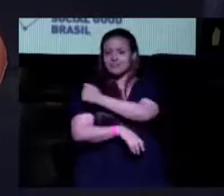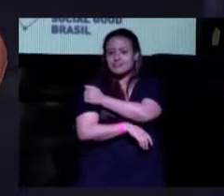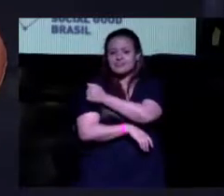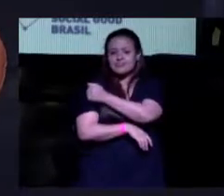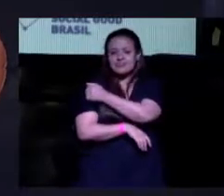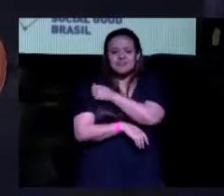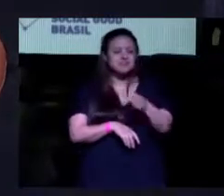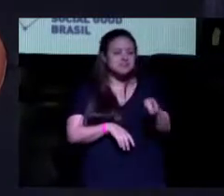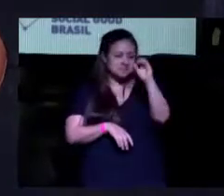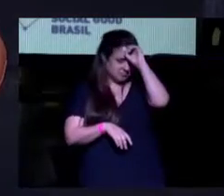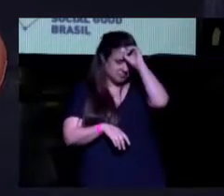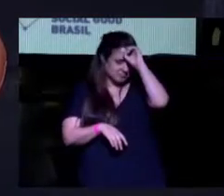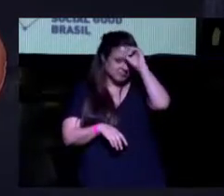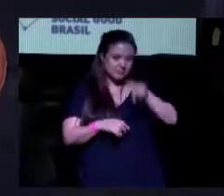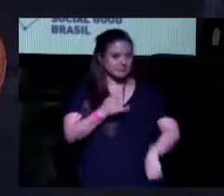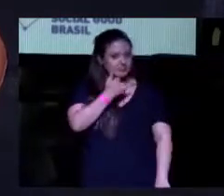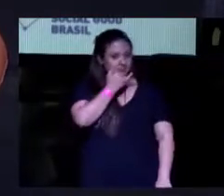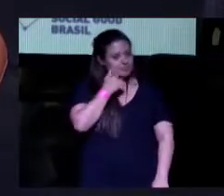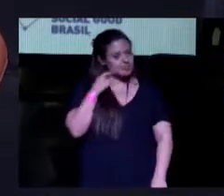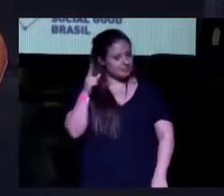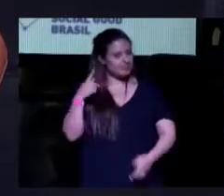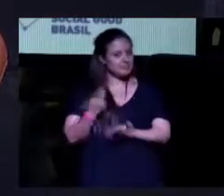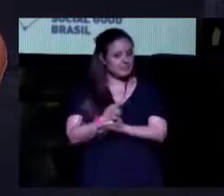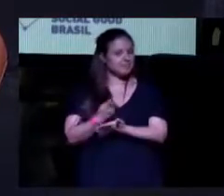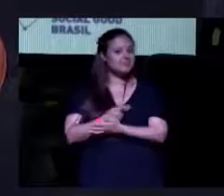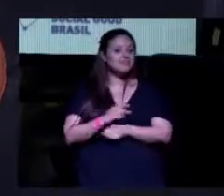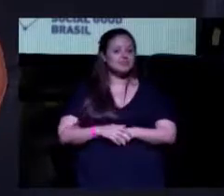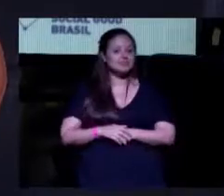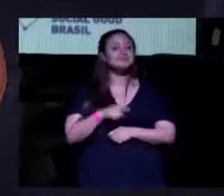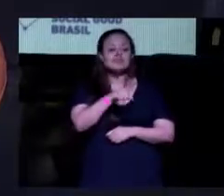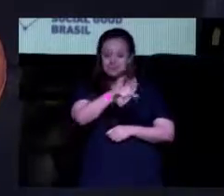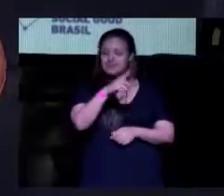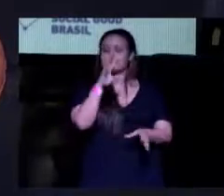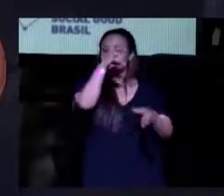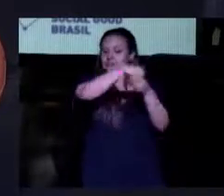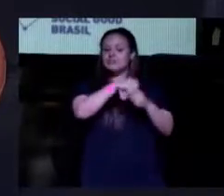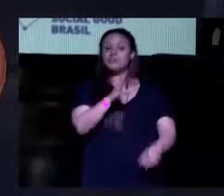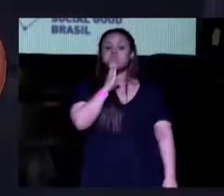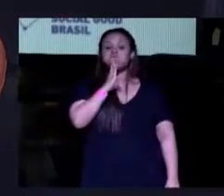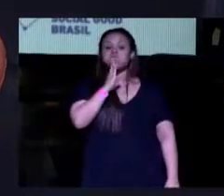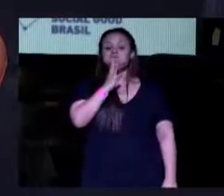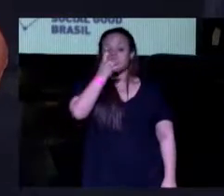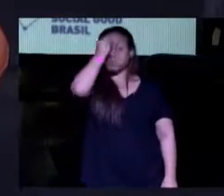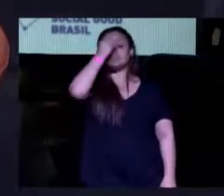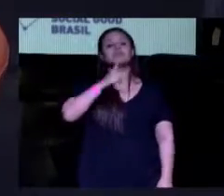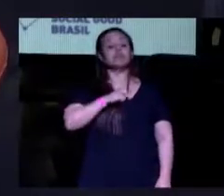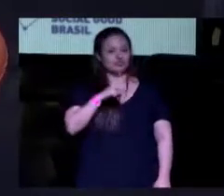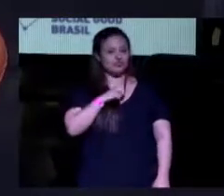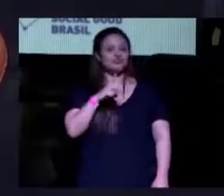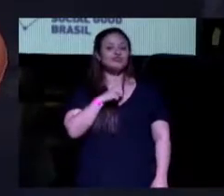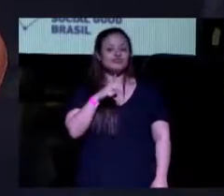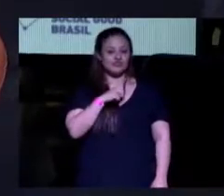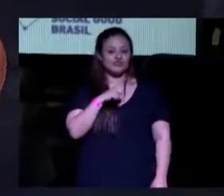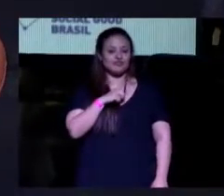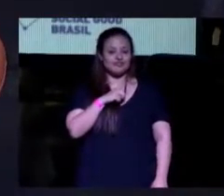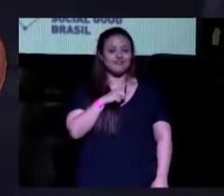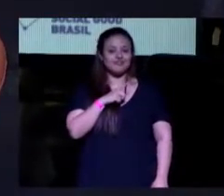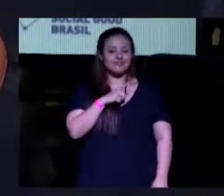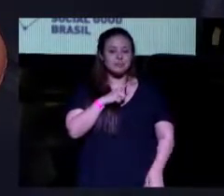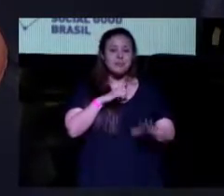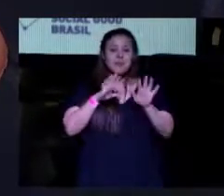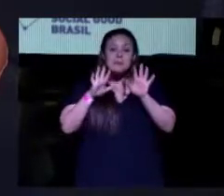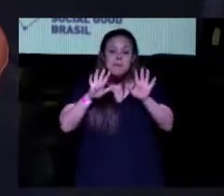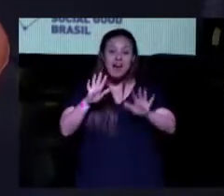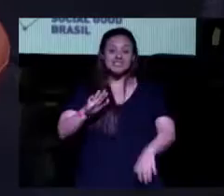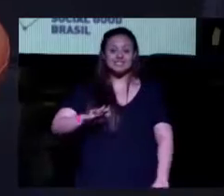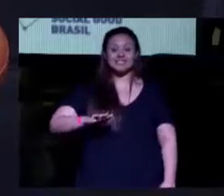gente, têm menos preconceitos, então eles inovam muito mais. Quando a gente começou as coisas que a gente começou, a gente era bem mais aberto, porque não tinha